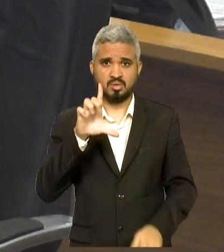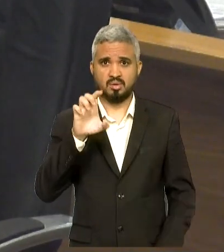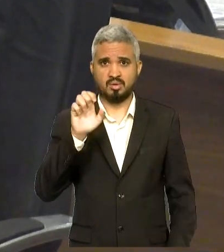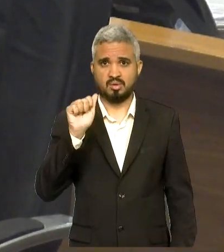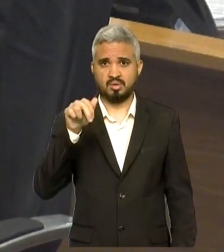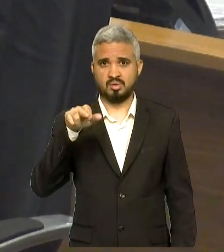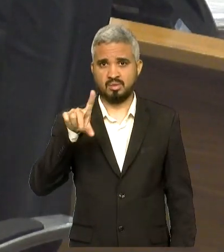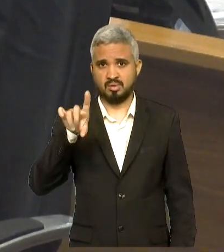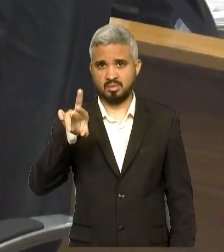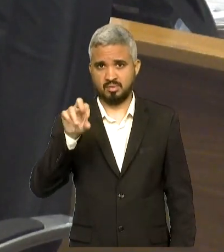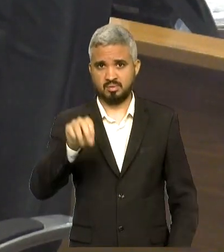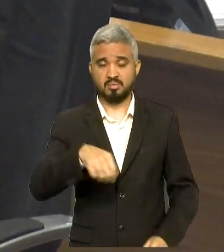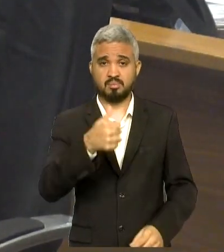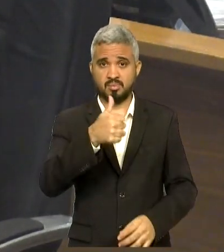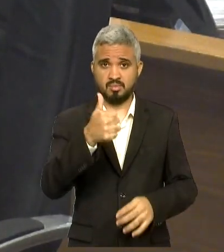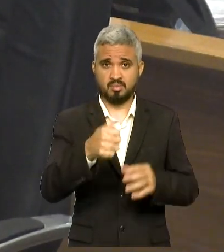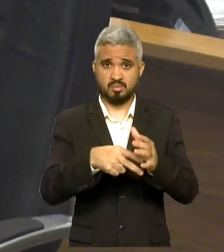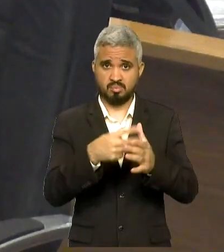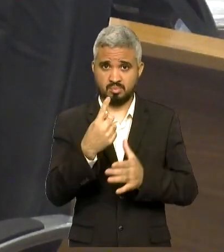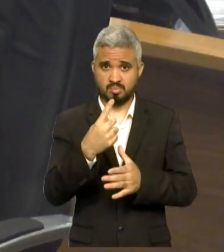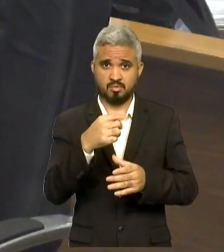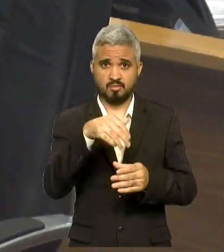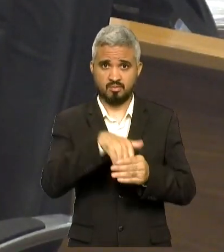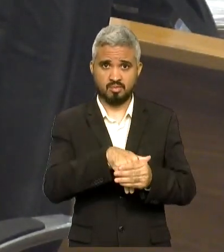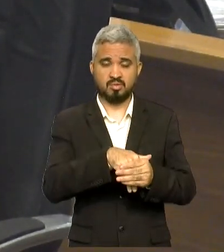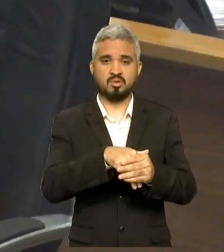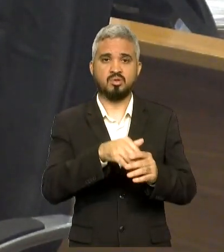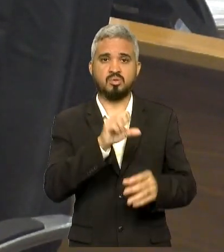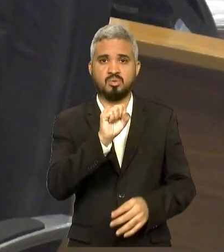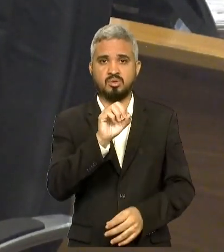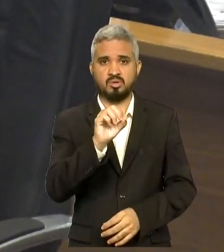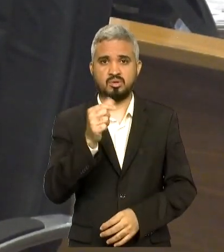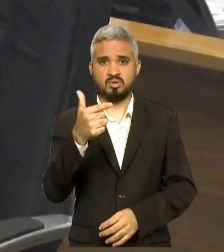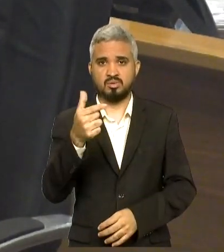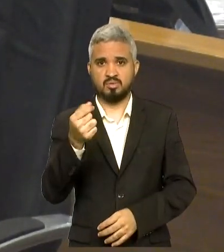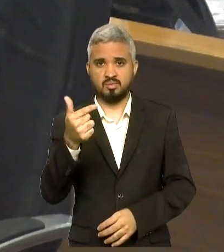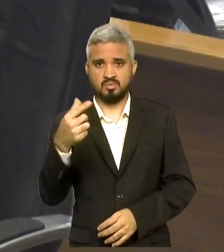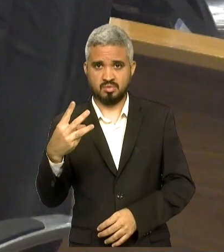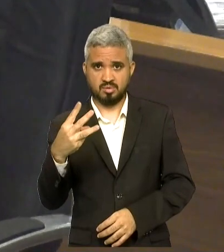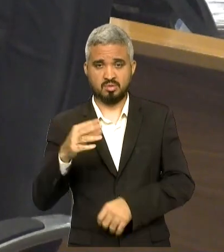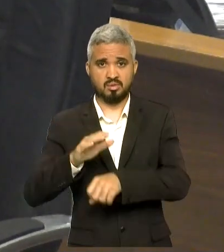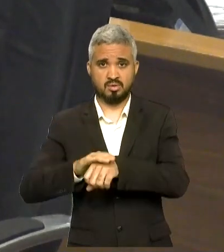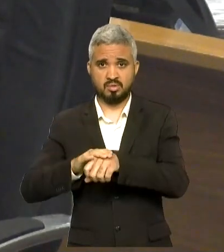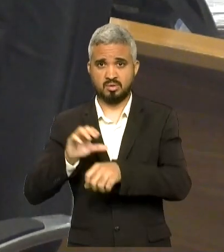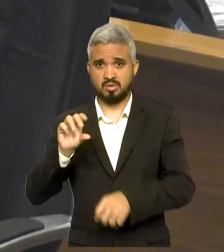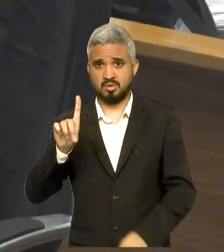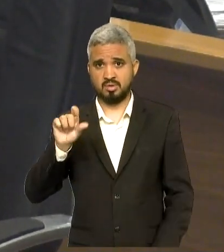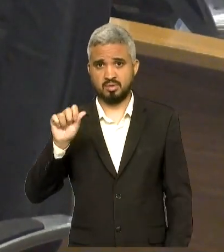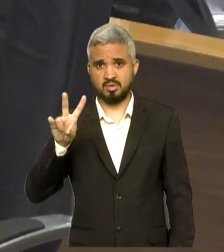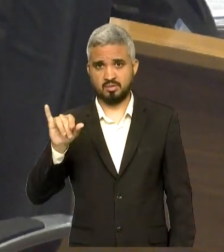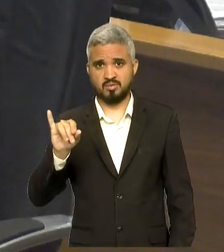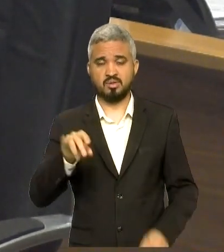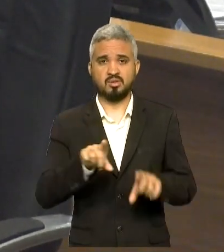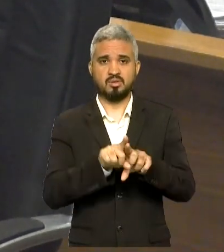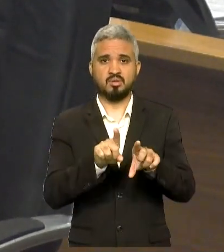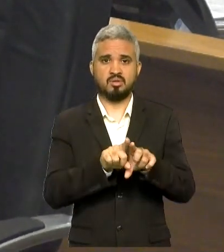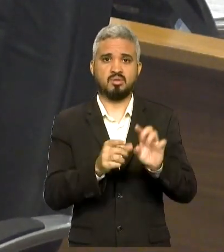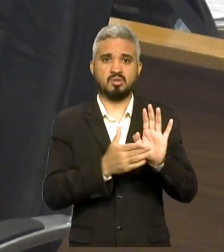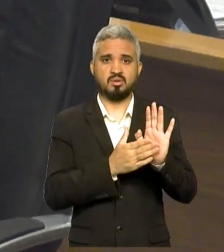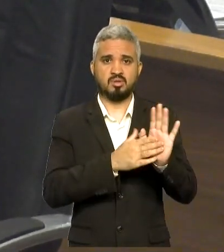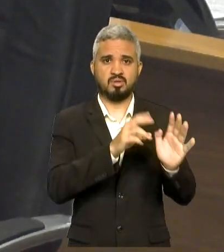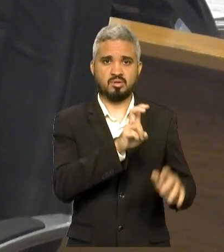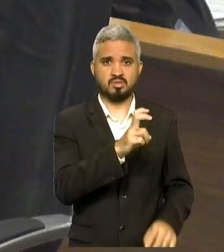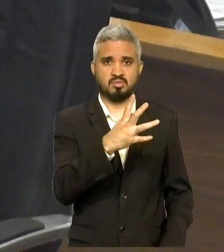Em primeiro turno, o projeto de resolução legislativa 80/2023, de autoria do deputado Davi Brandão. Os requerimentos número 543, 544